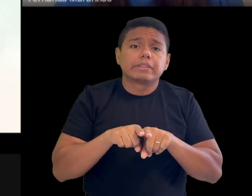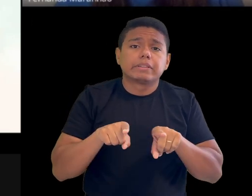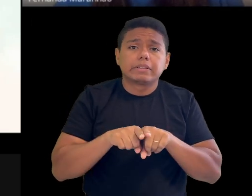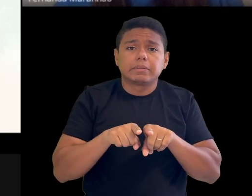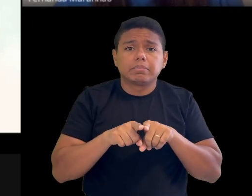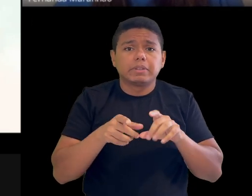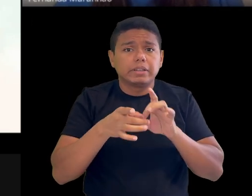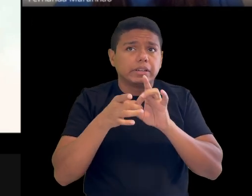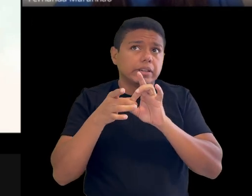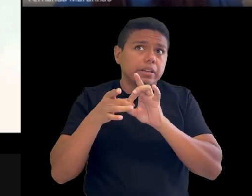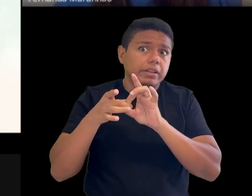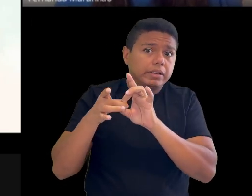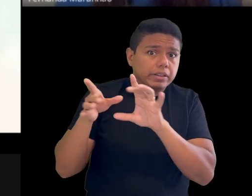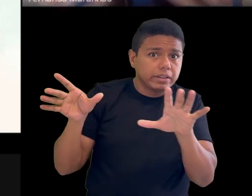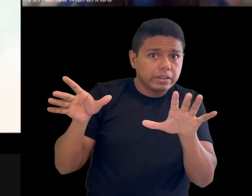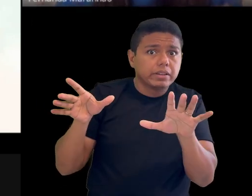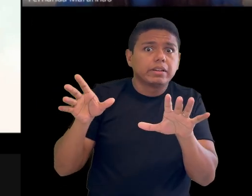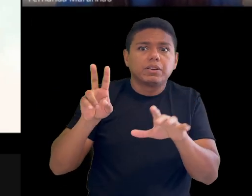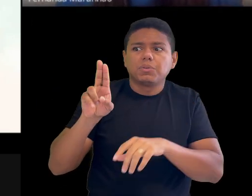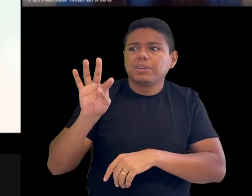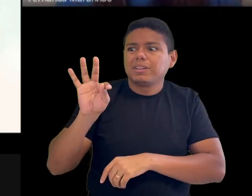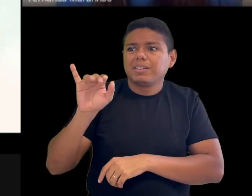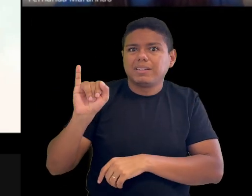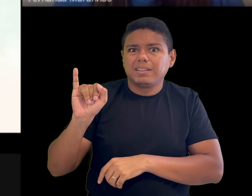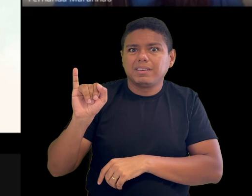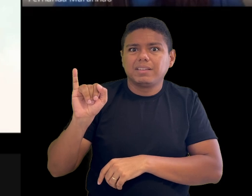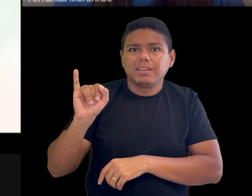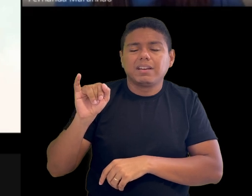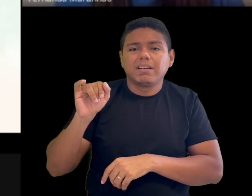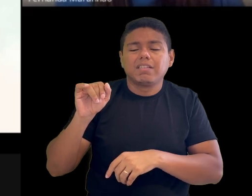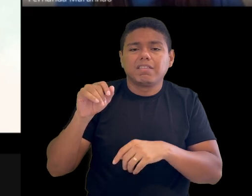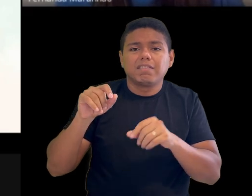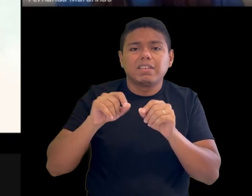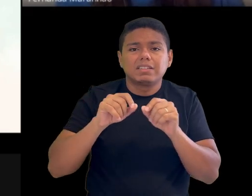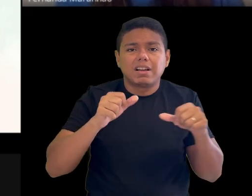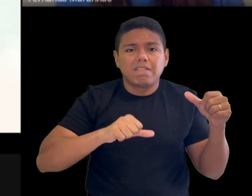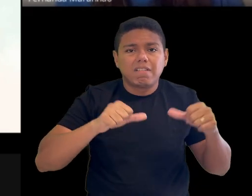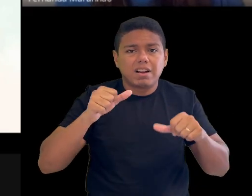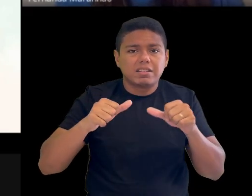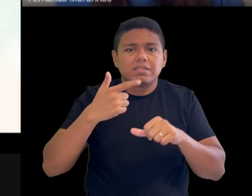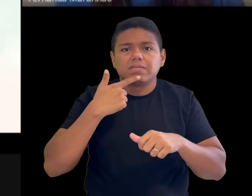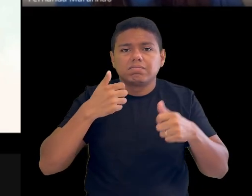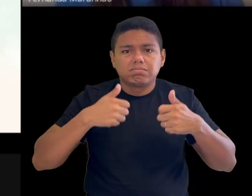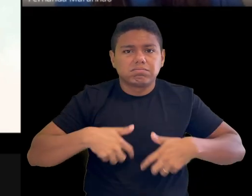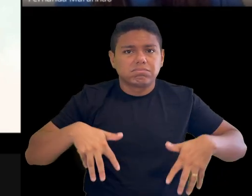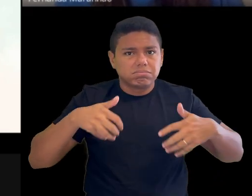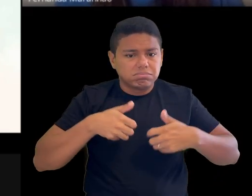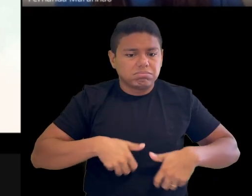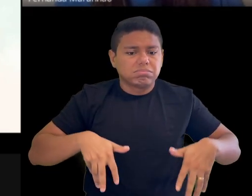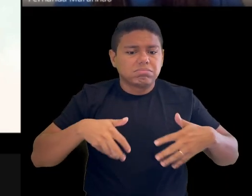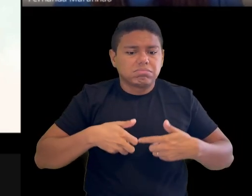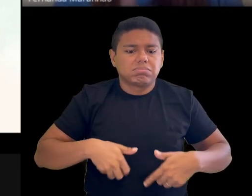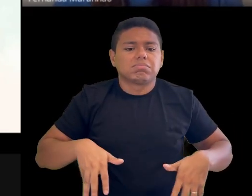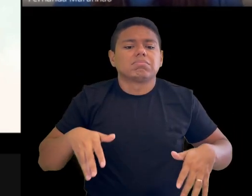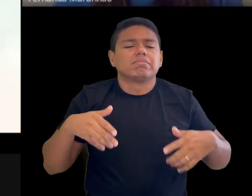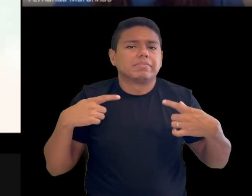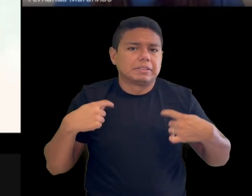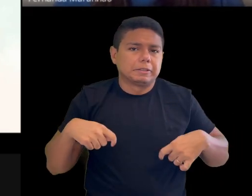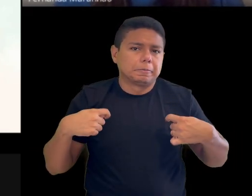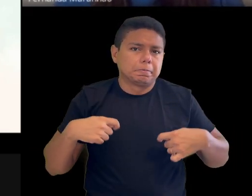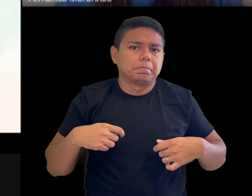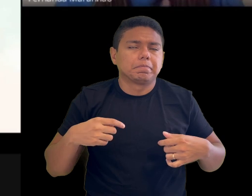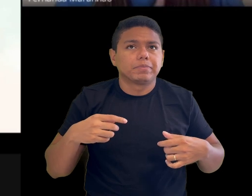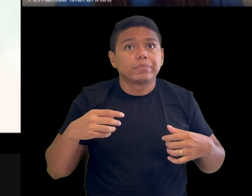parto, para fazer avaliação de sangramento depois de terminada a cirurgia. É sempre